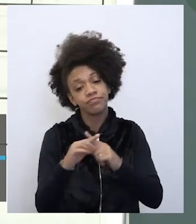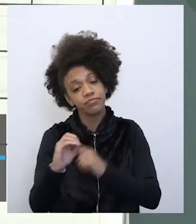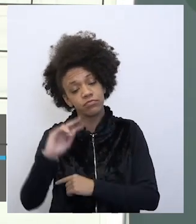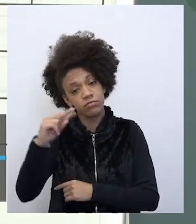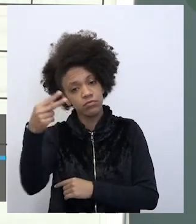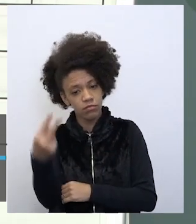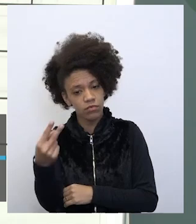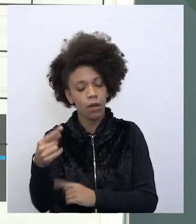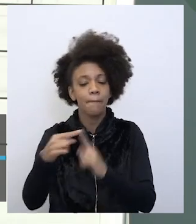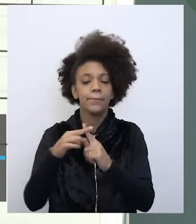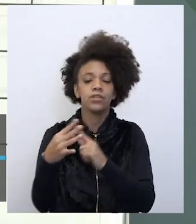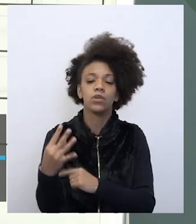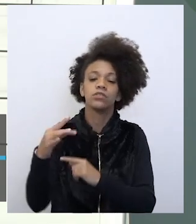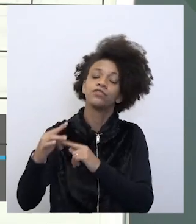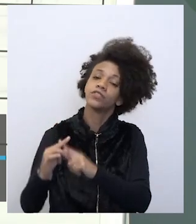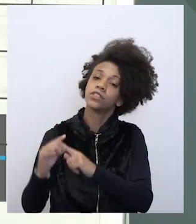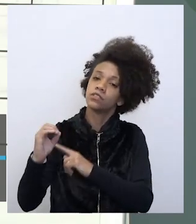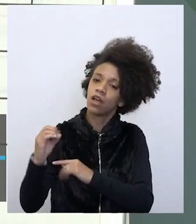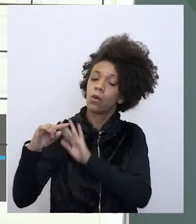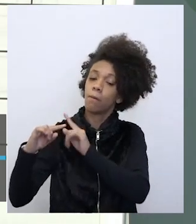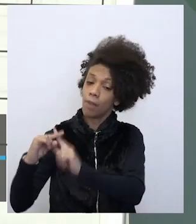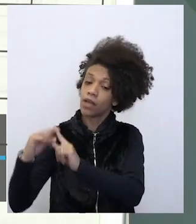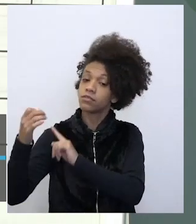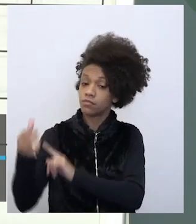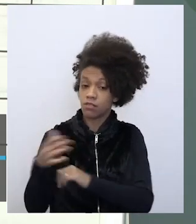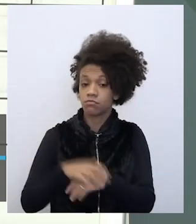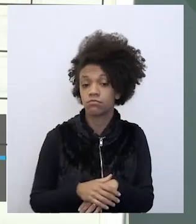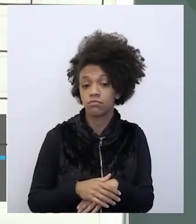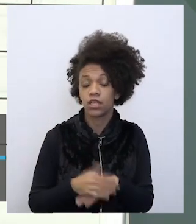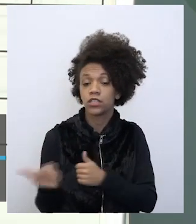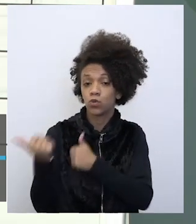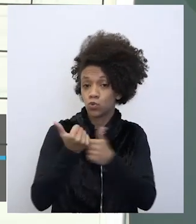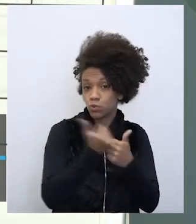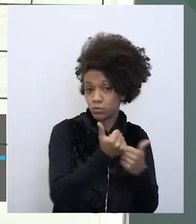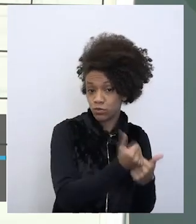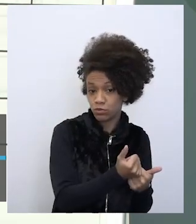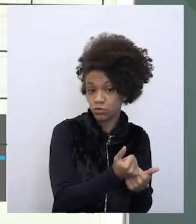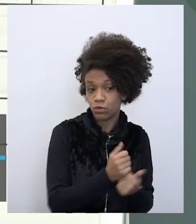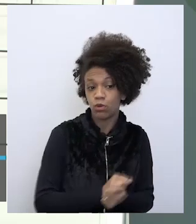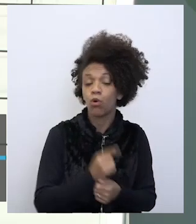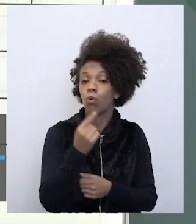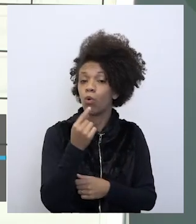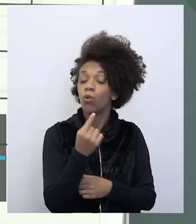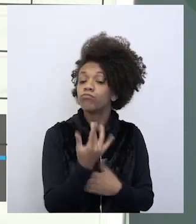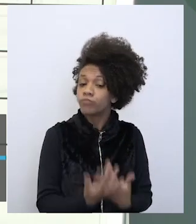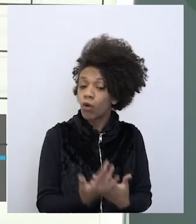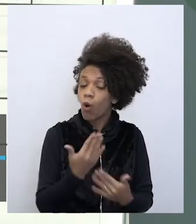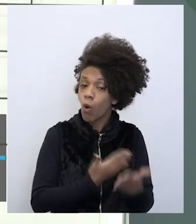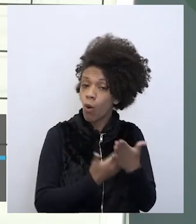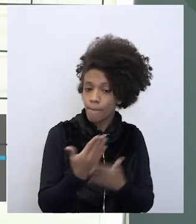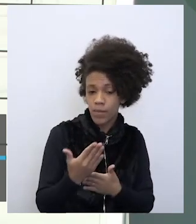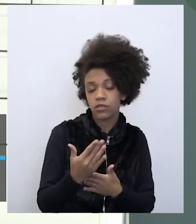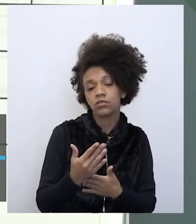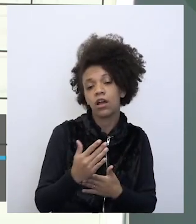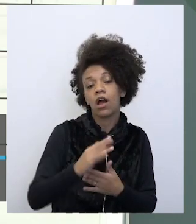4 vezes 0, mais 6. Então, substituir nos dois lugares onde tem o x, o número 0. Então, começa com a